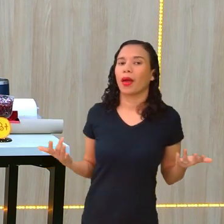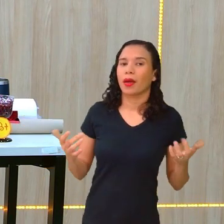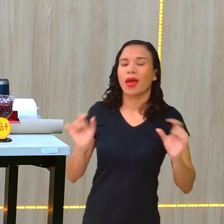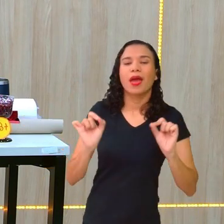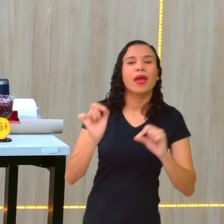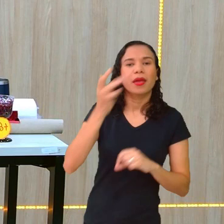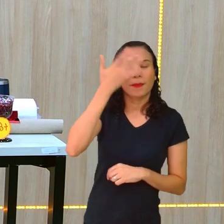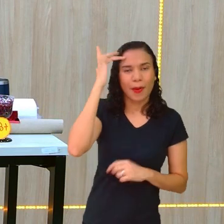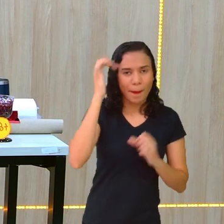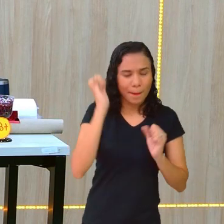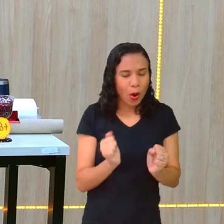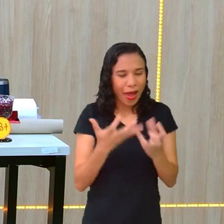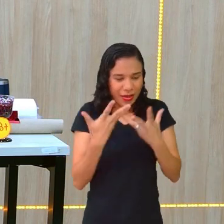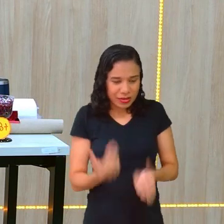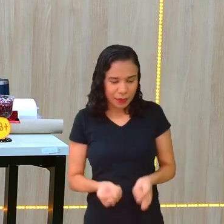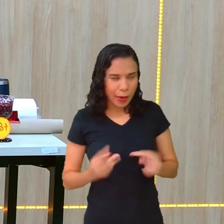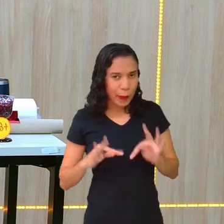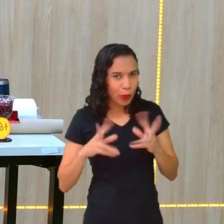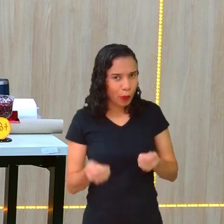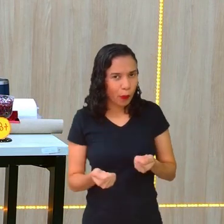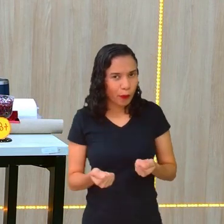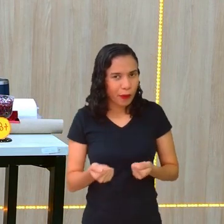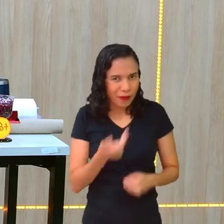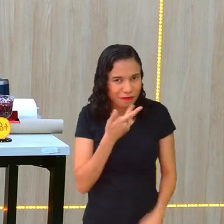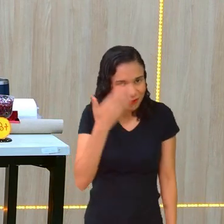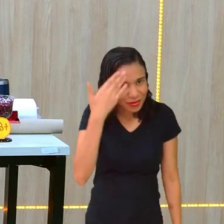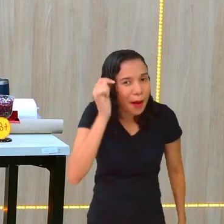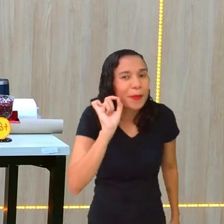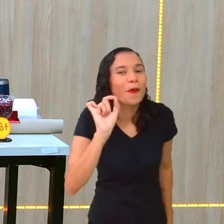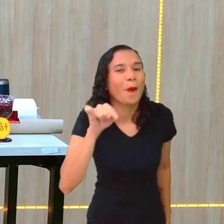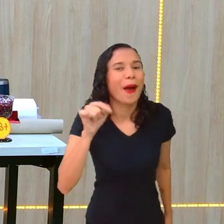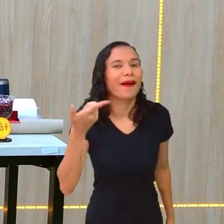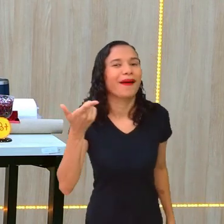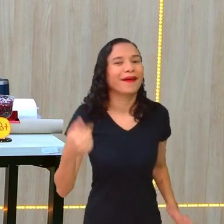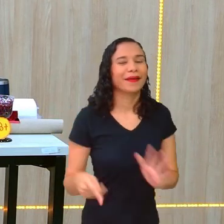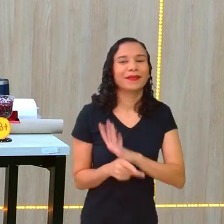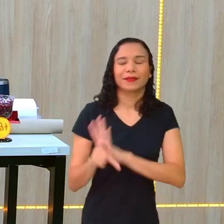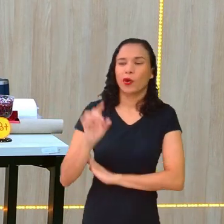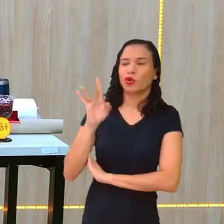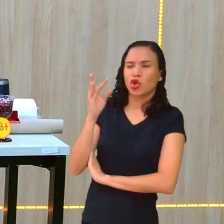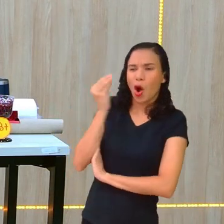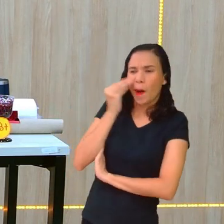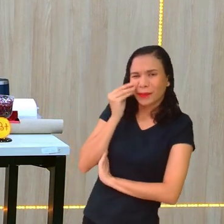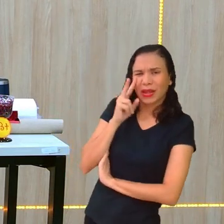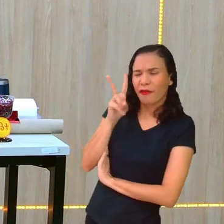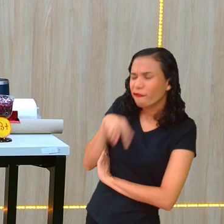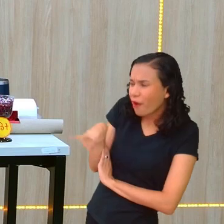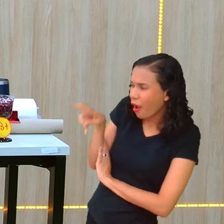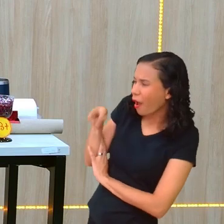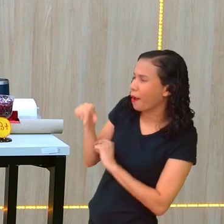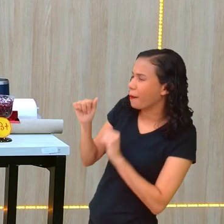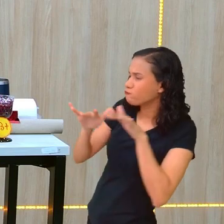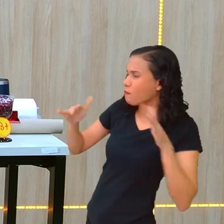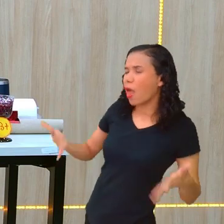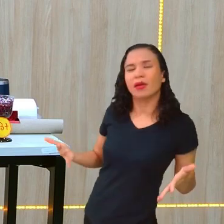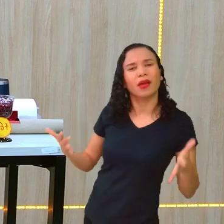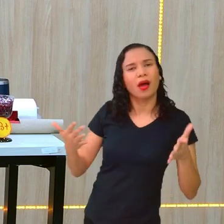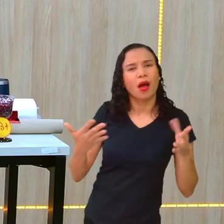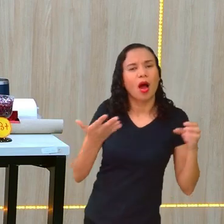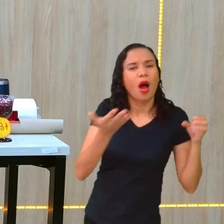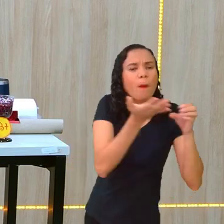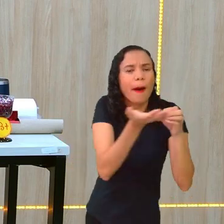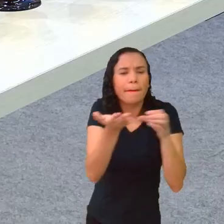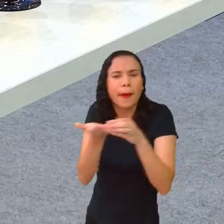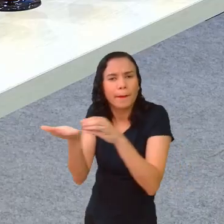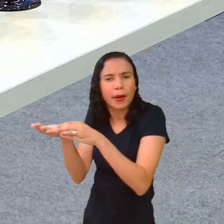quem recebe de todos. Será que vocês aí podem apostar? Quem será? Só em observar aqui os copos. Quem eu